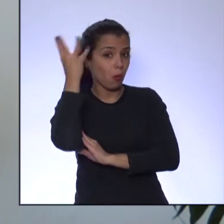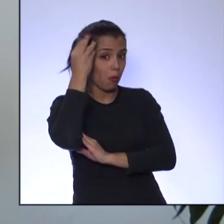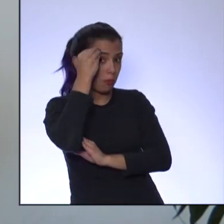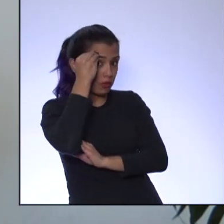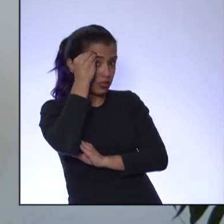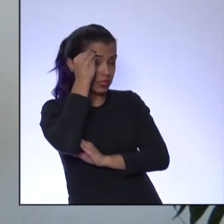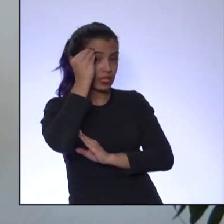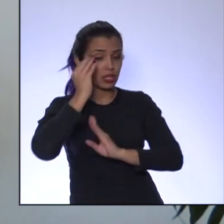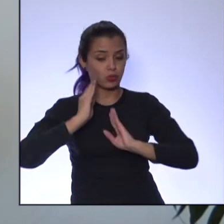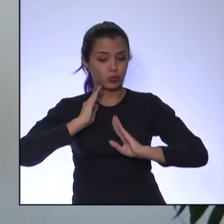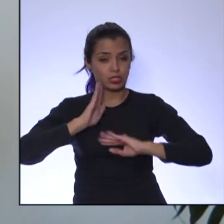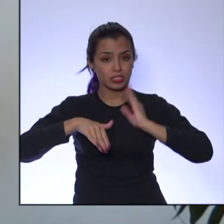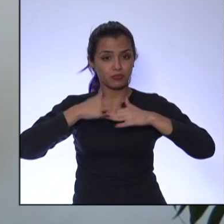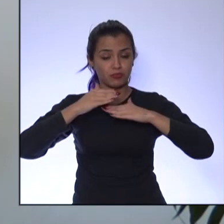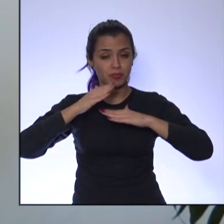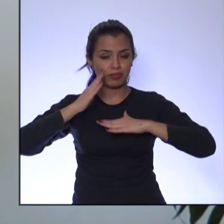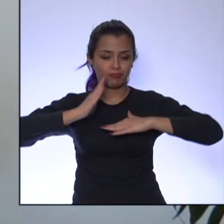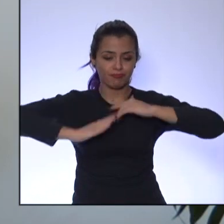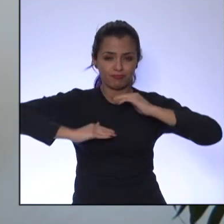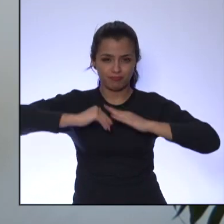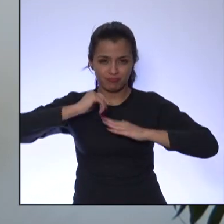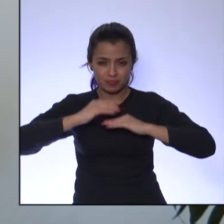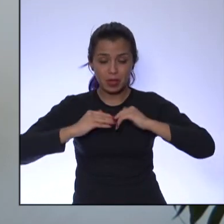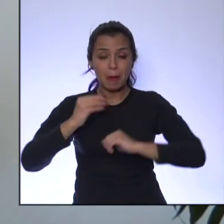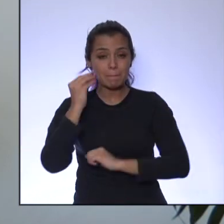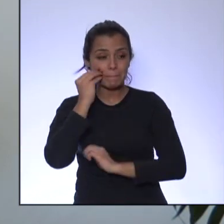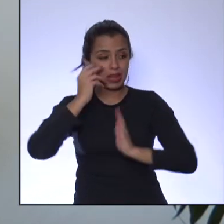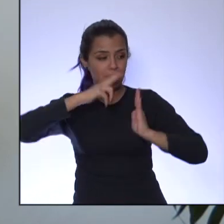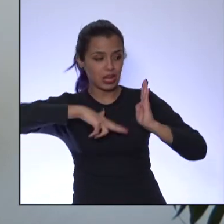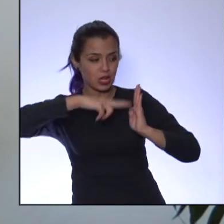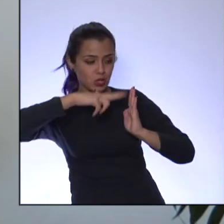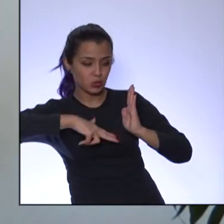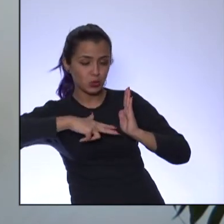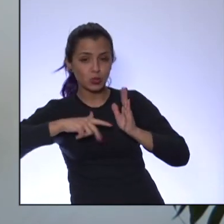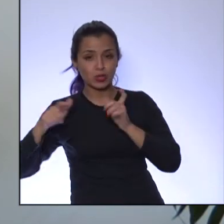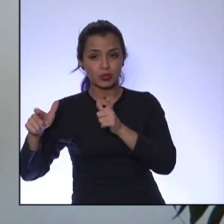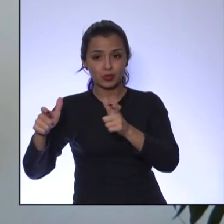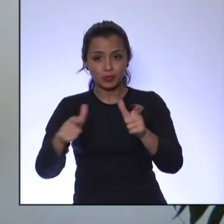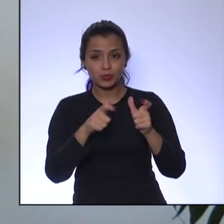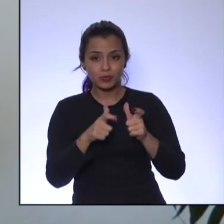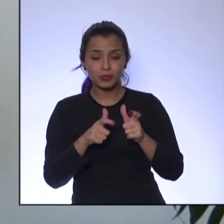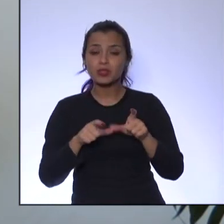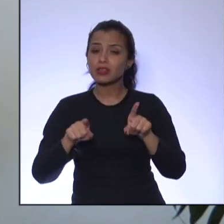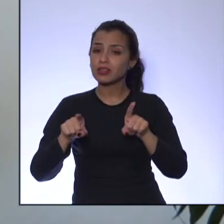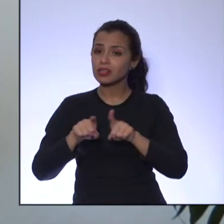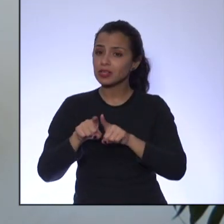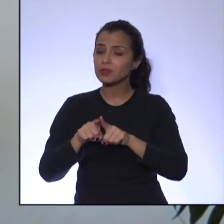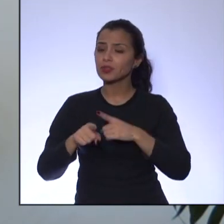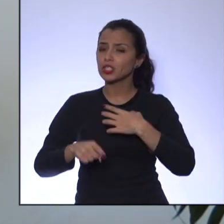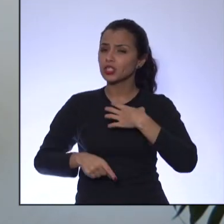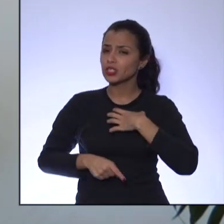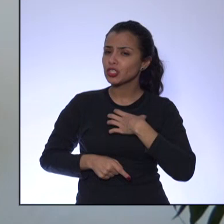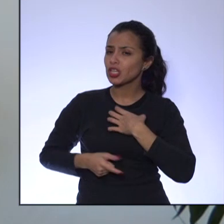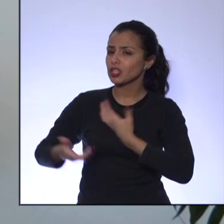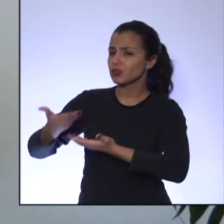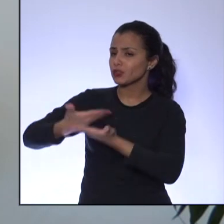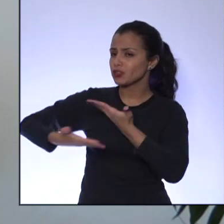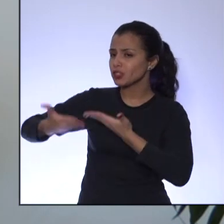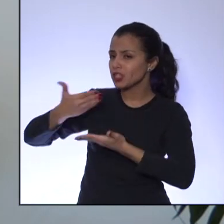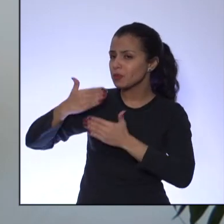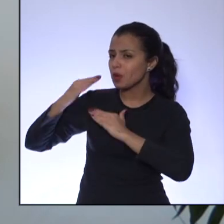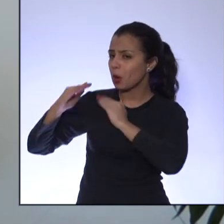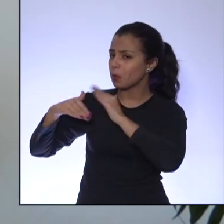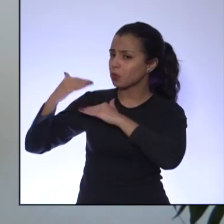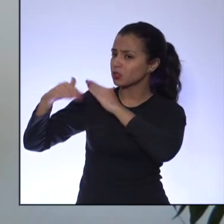necessárias para a leitura e interpretação do espaço geográfico por meio das formas, dinâmicas,